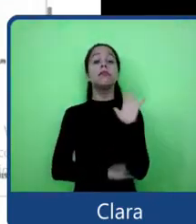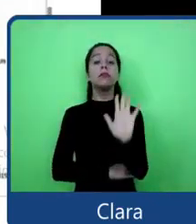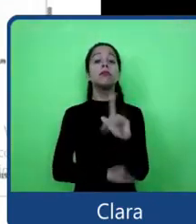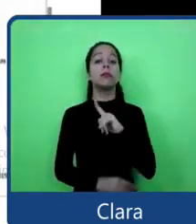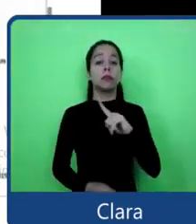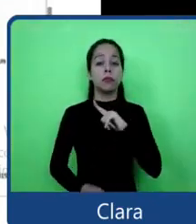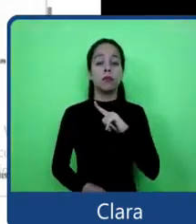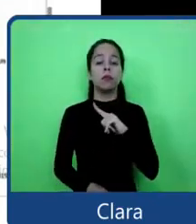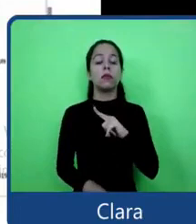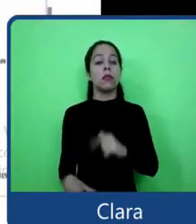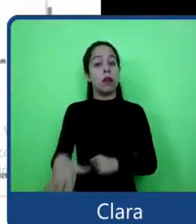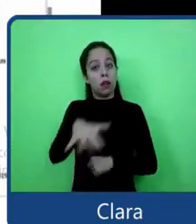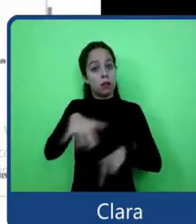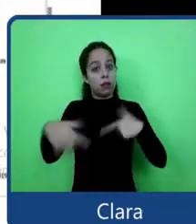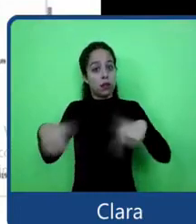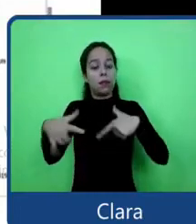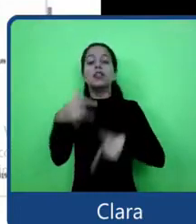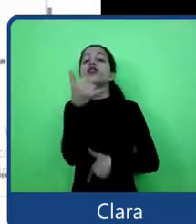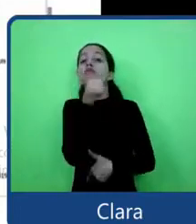energia, né, que